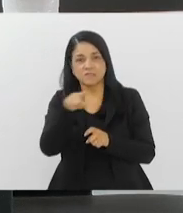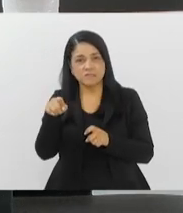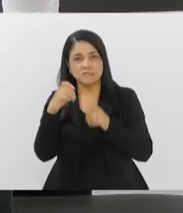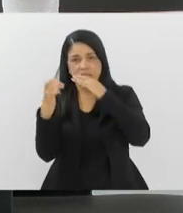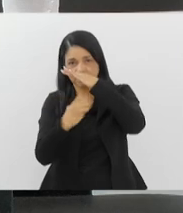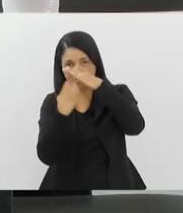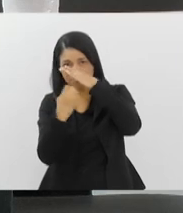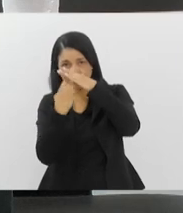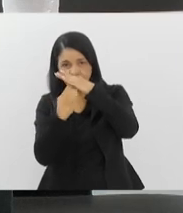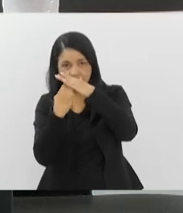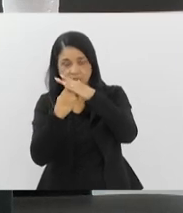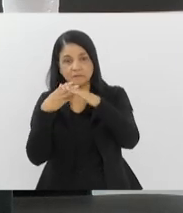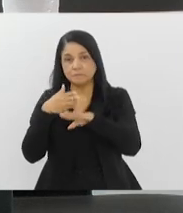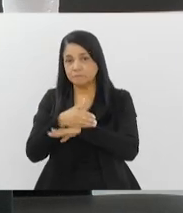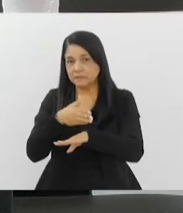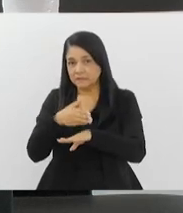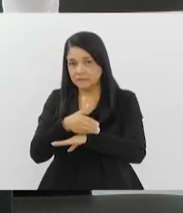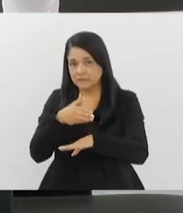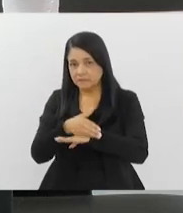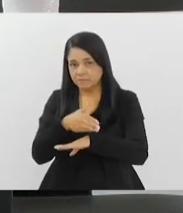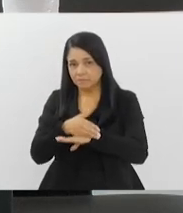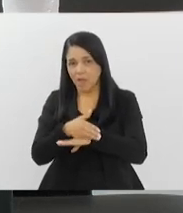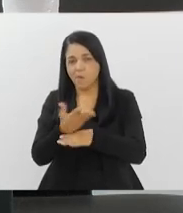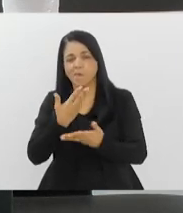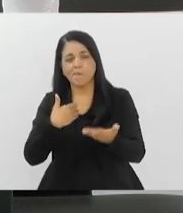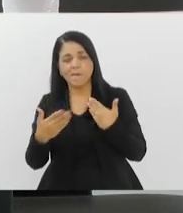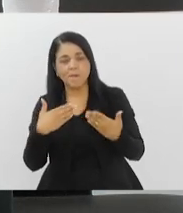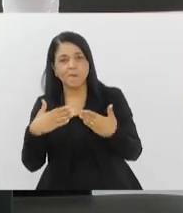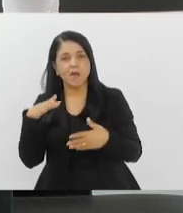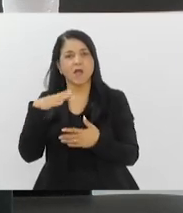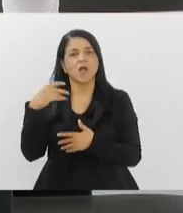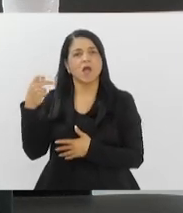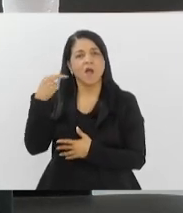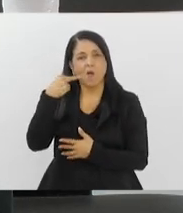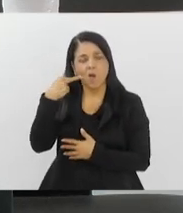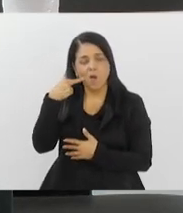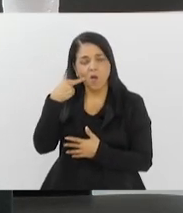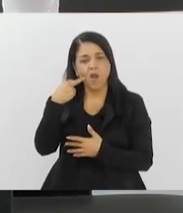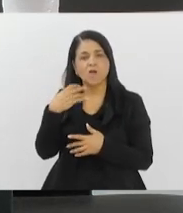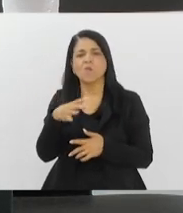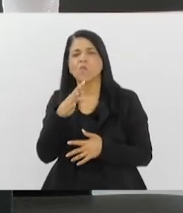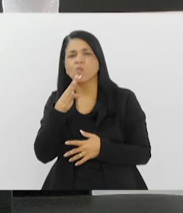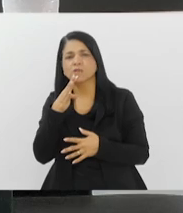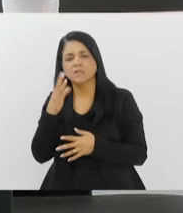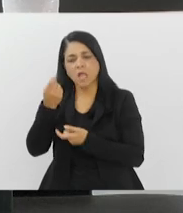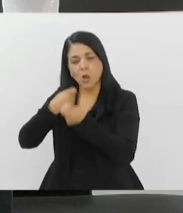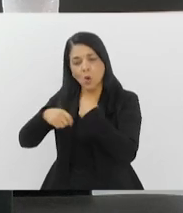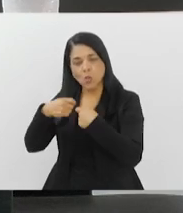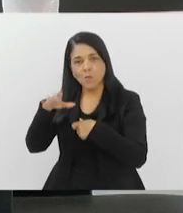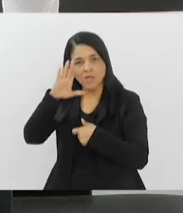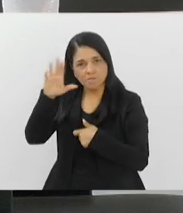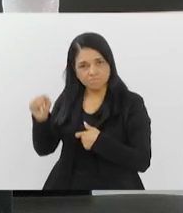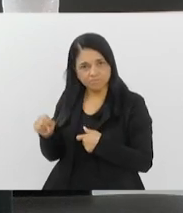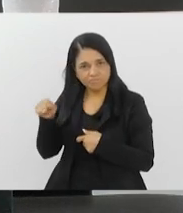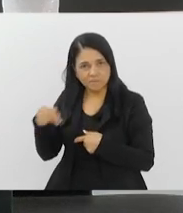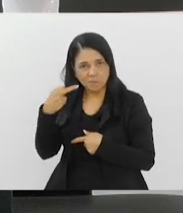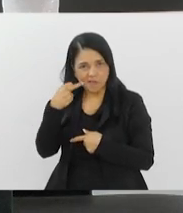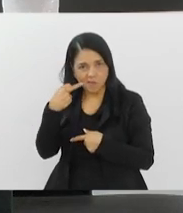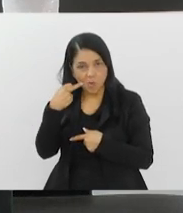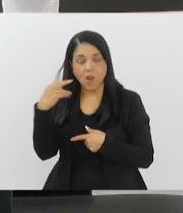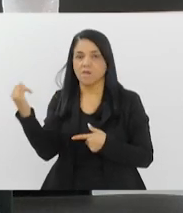estar nessa feira para conversar com Angola, para conhecer o mercado de Angola, é muito